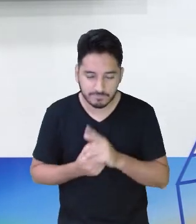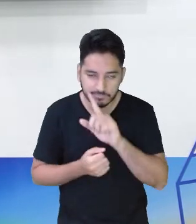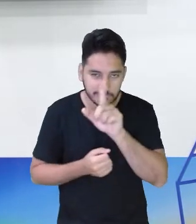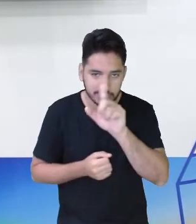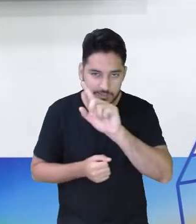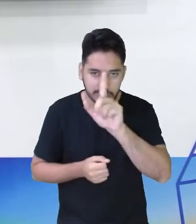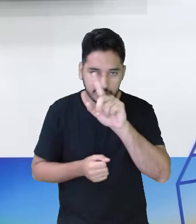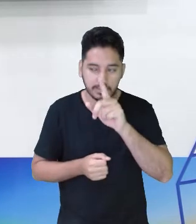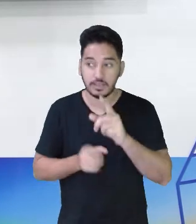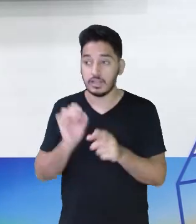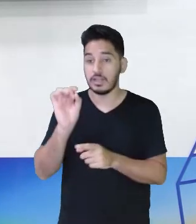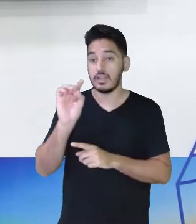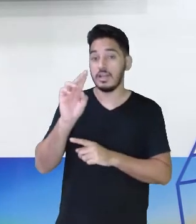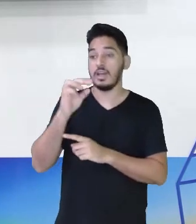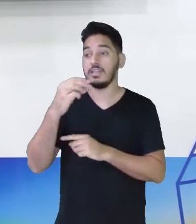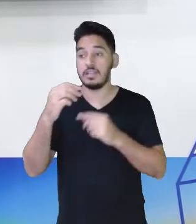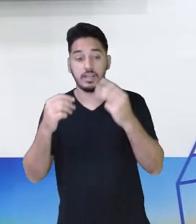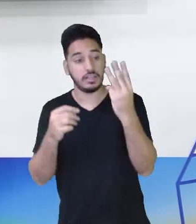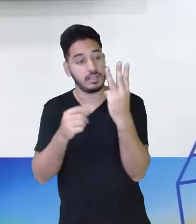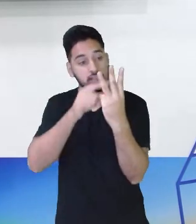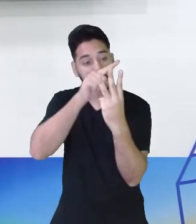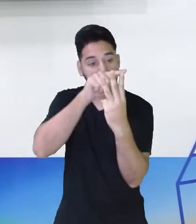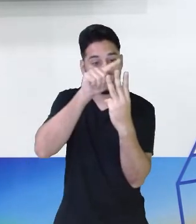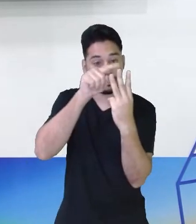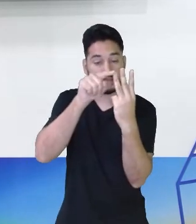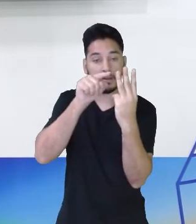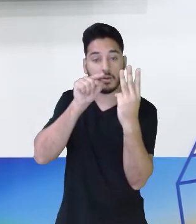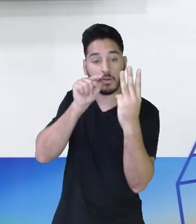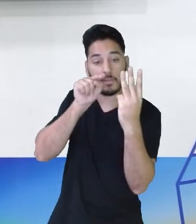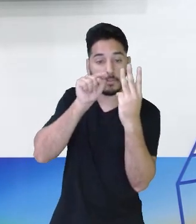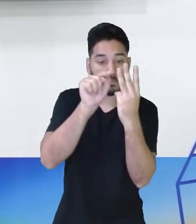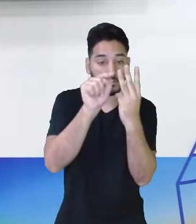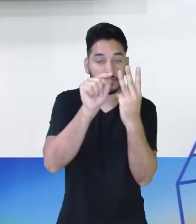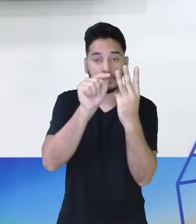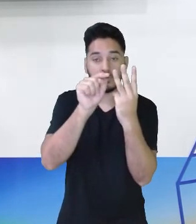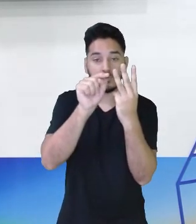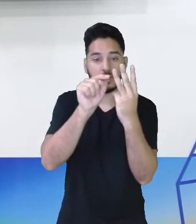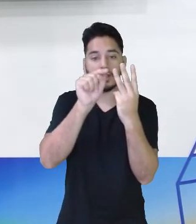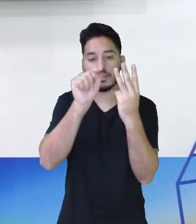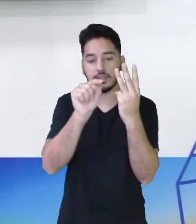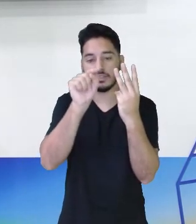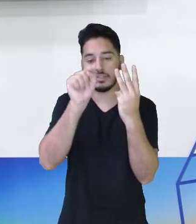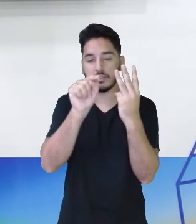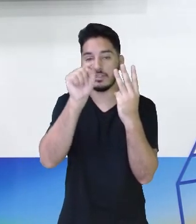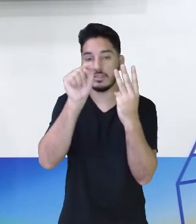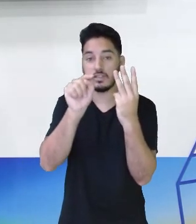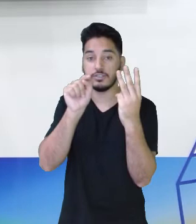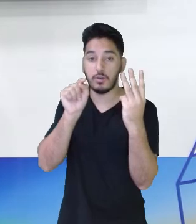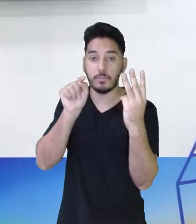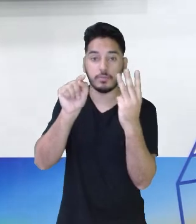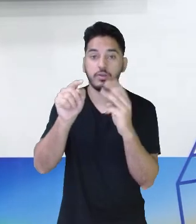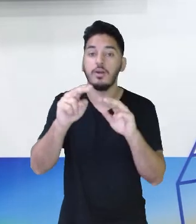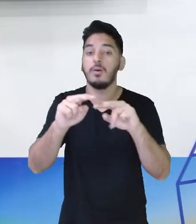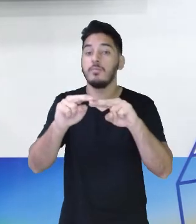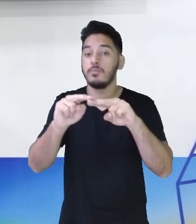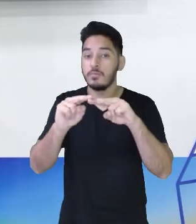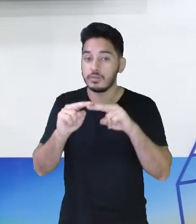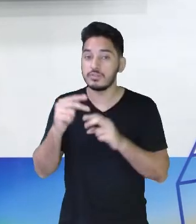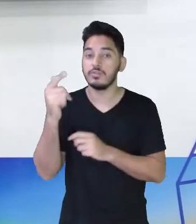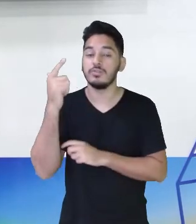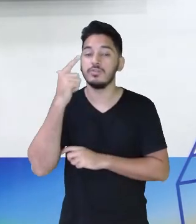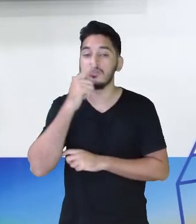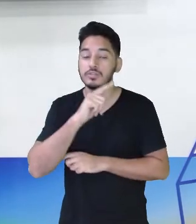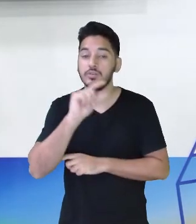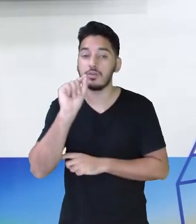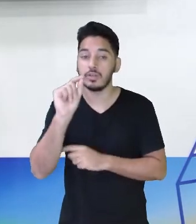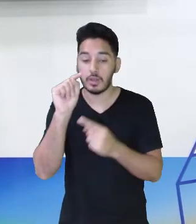nenhum. A cada 3 ordens, eu tenho aquele pontinho. Por isso que a gente só consegue